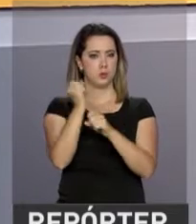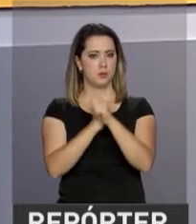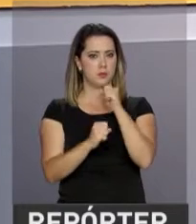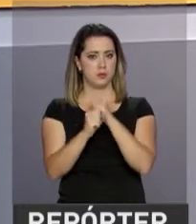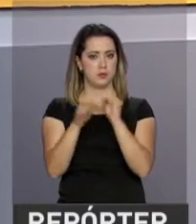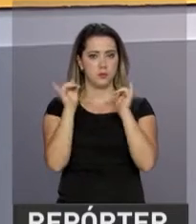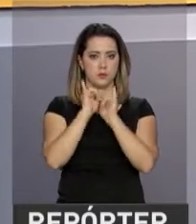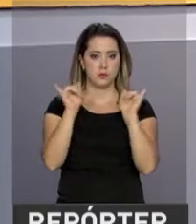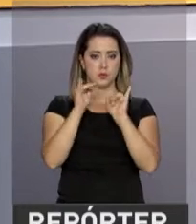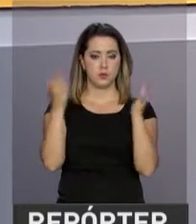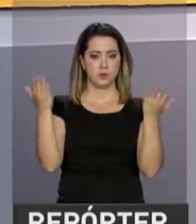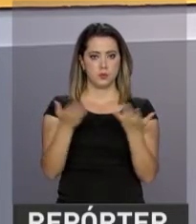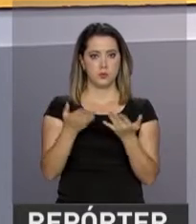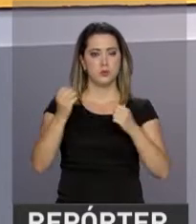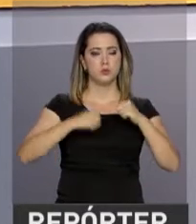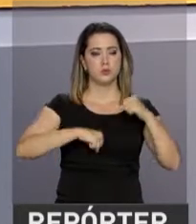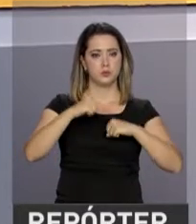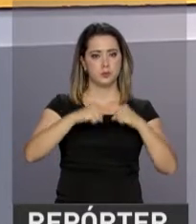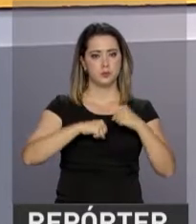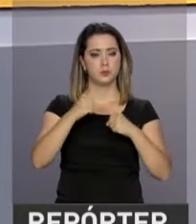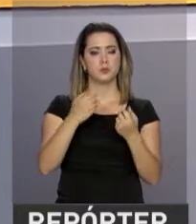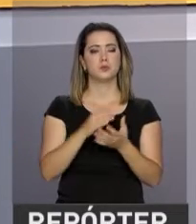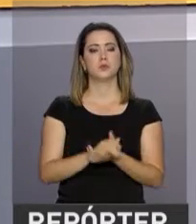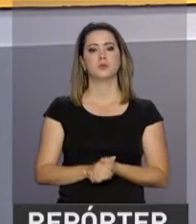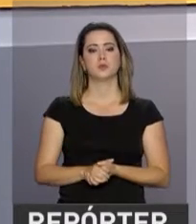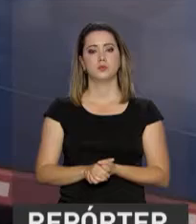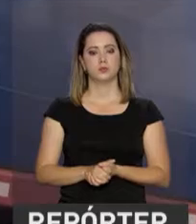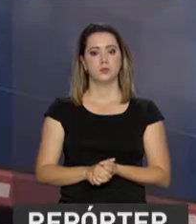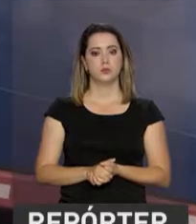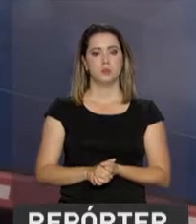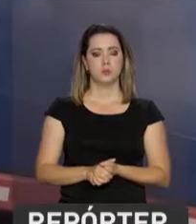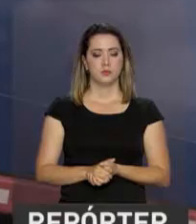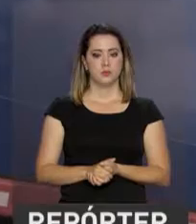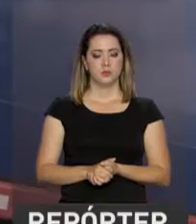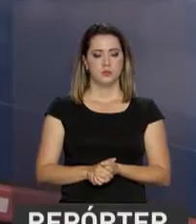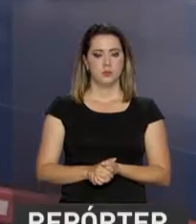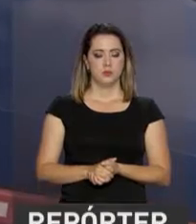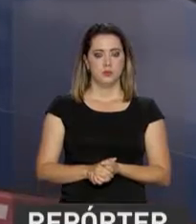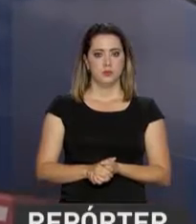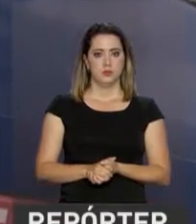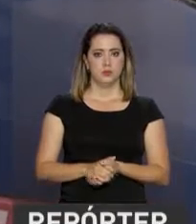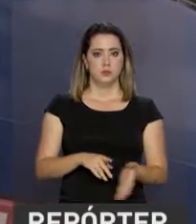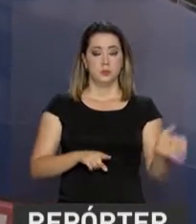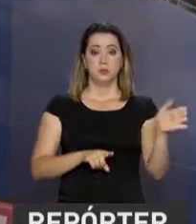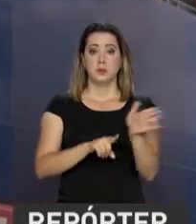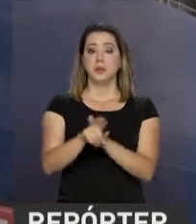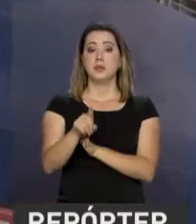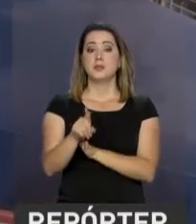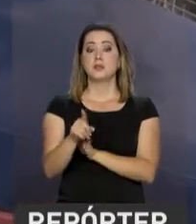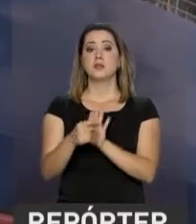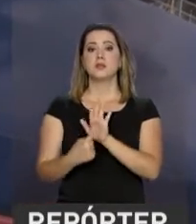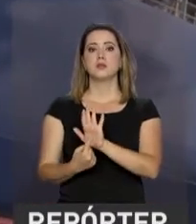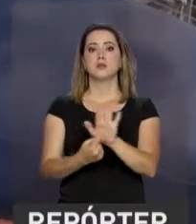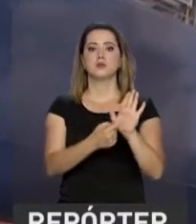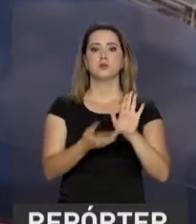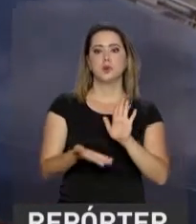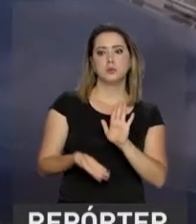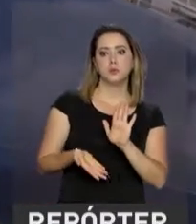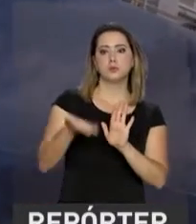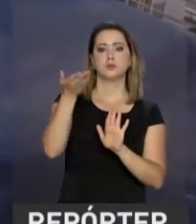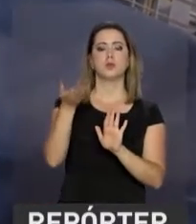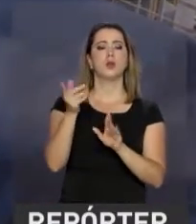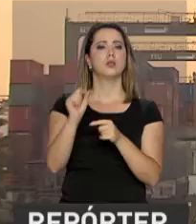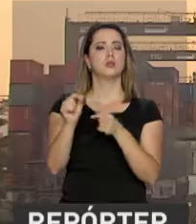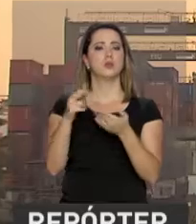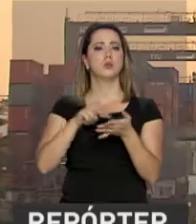hoje pelo Ministério da Indústria e Comércio Exterior. O levantamento mostra um superávit recorde no mês de